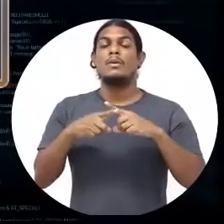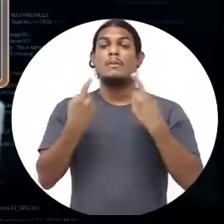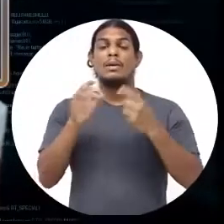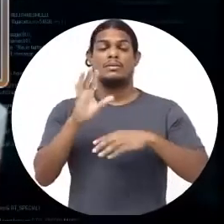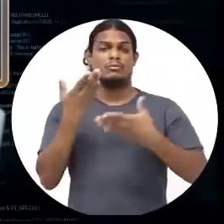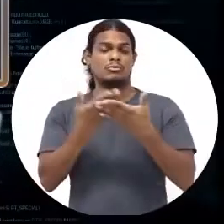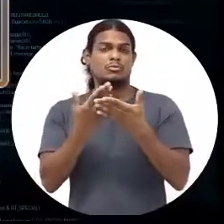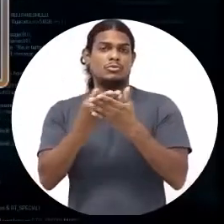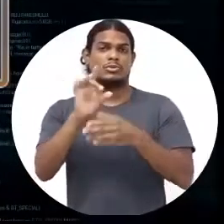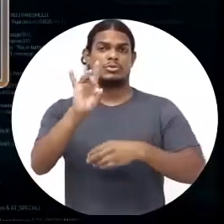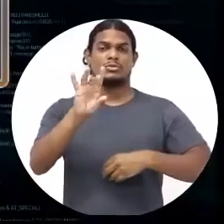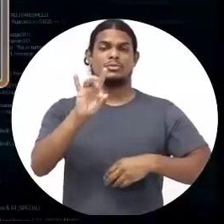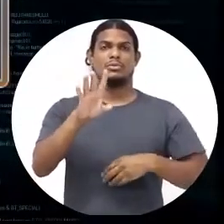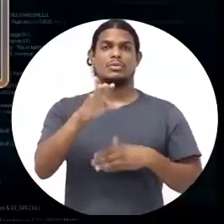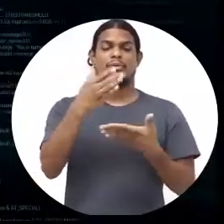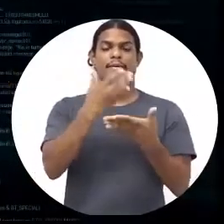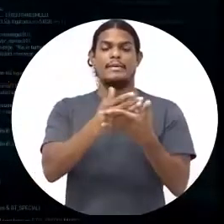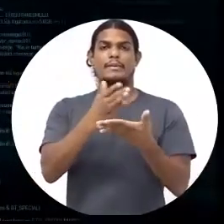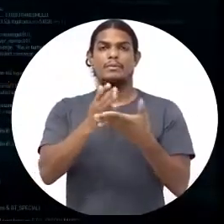parte